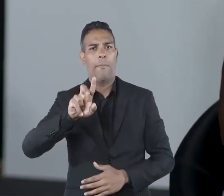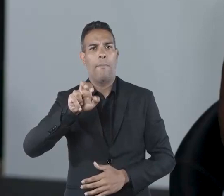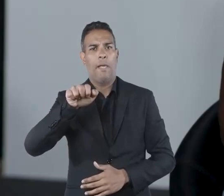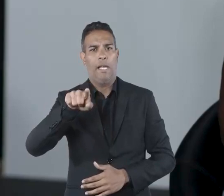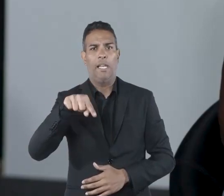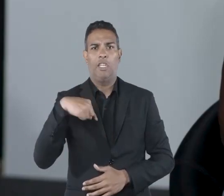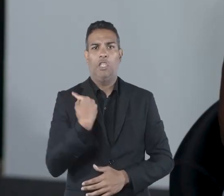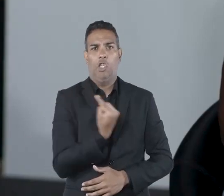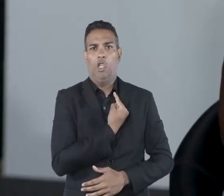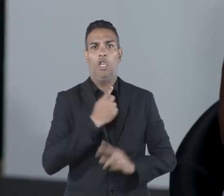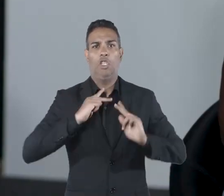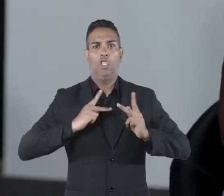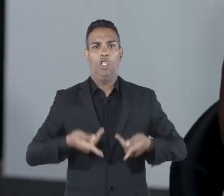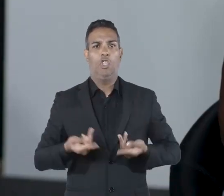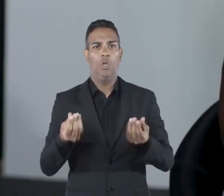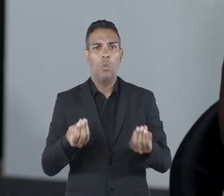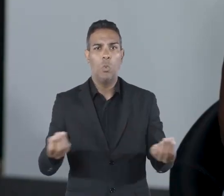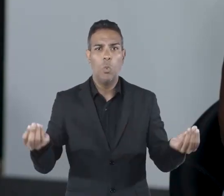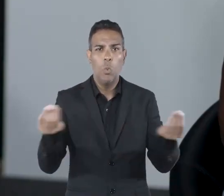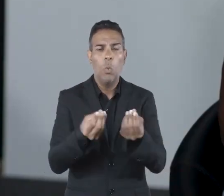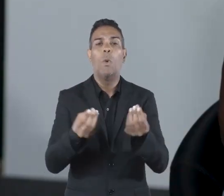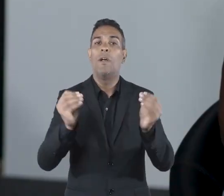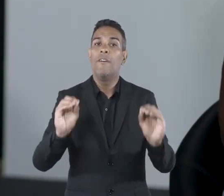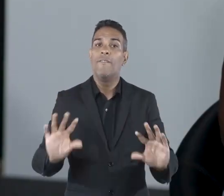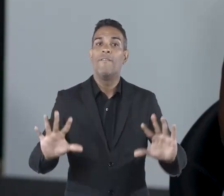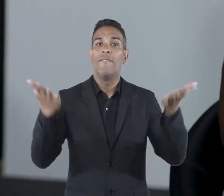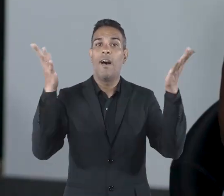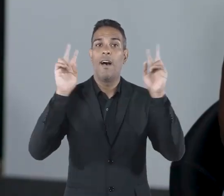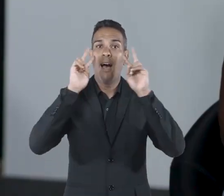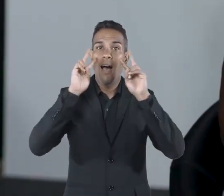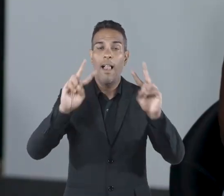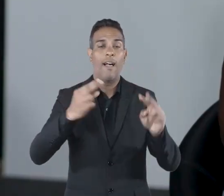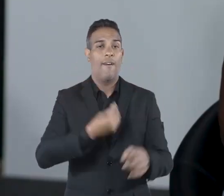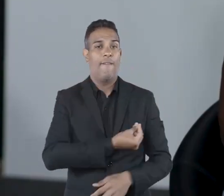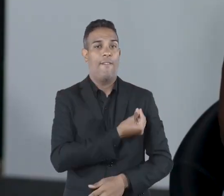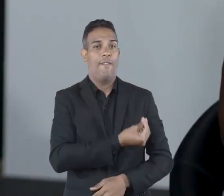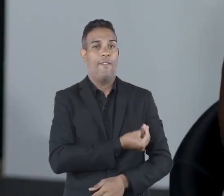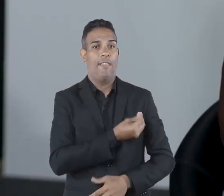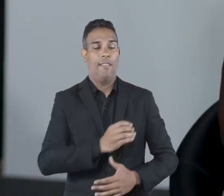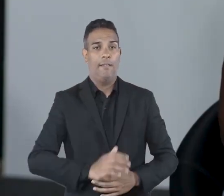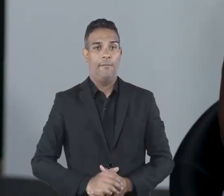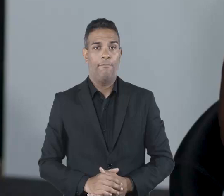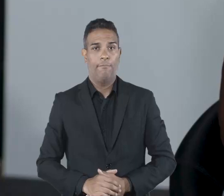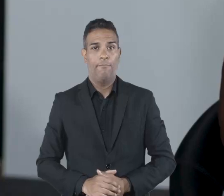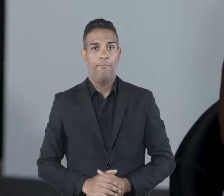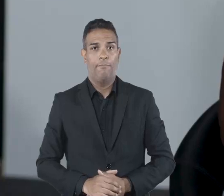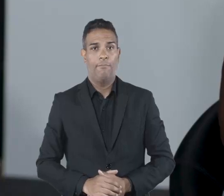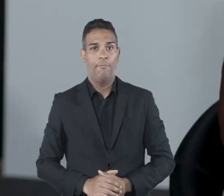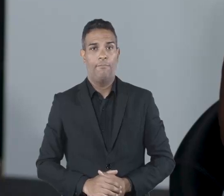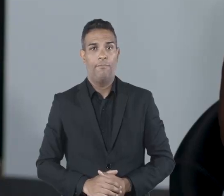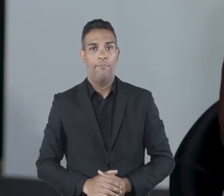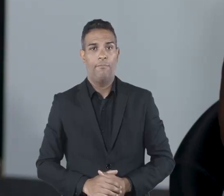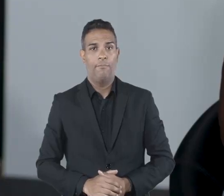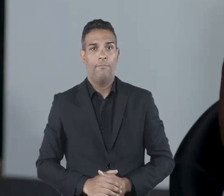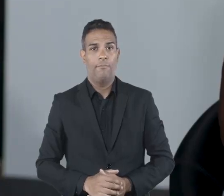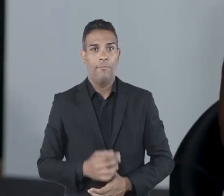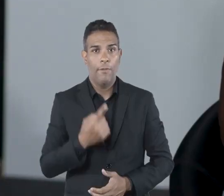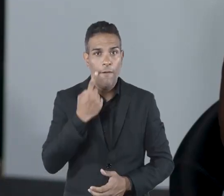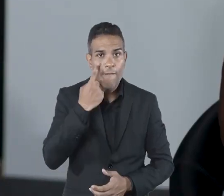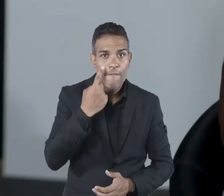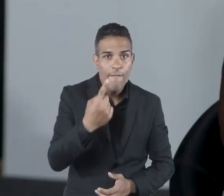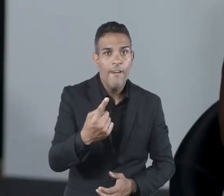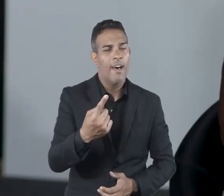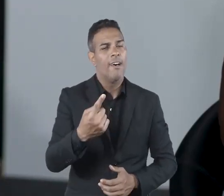Refugiados e Migrantes, Gente como a Gente, mais do que um simples livro, é uma celebração à vida.